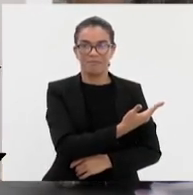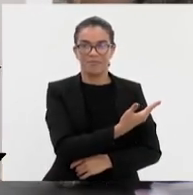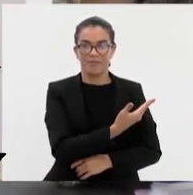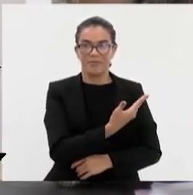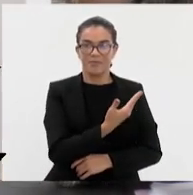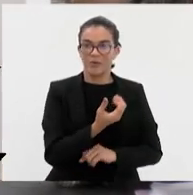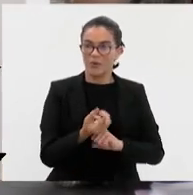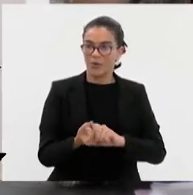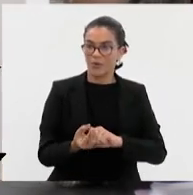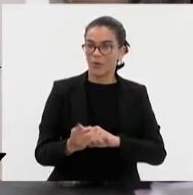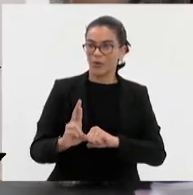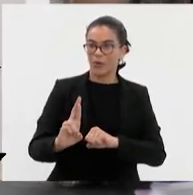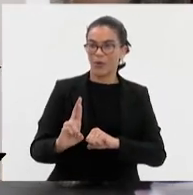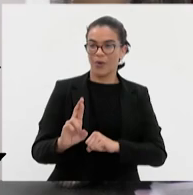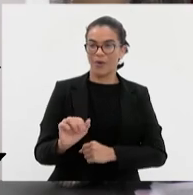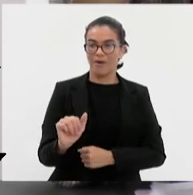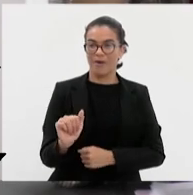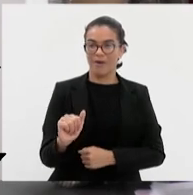doutor Amorim.